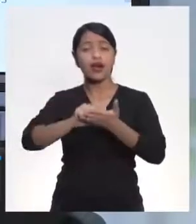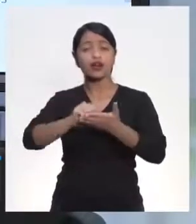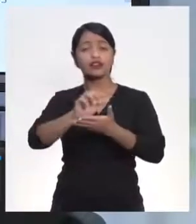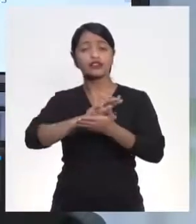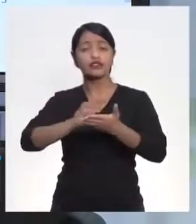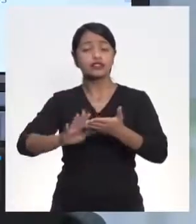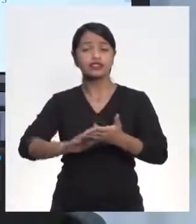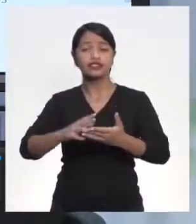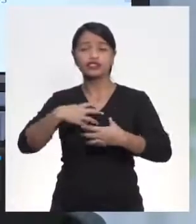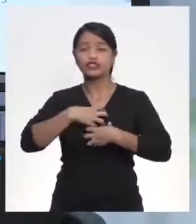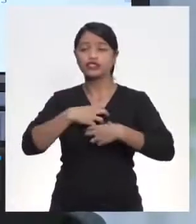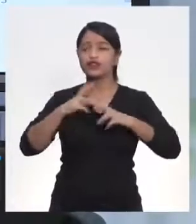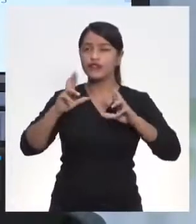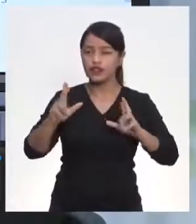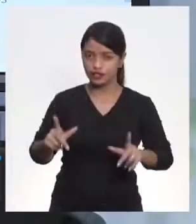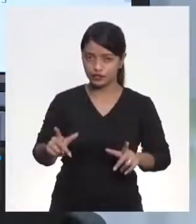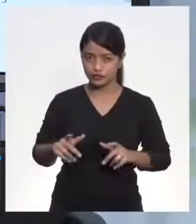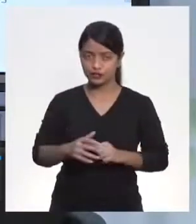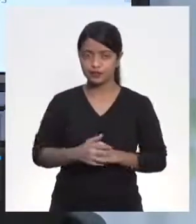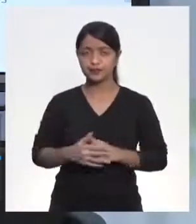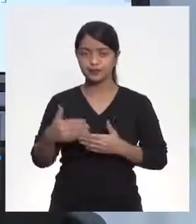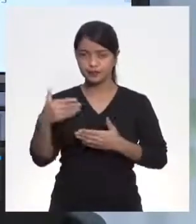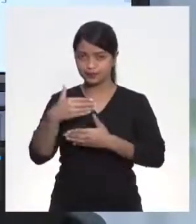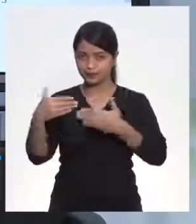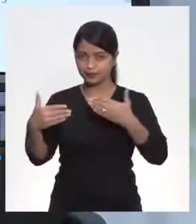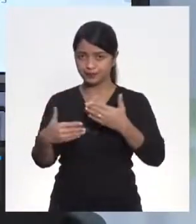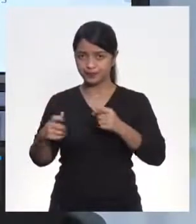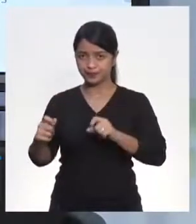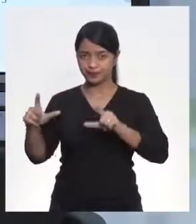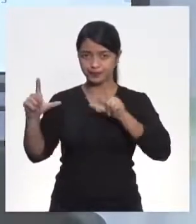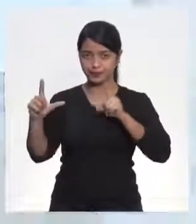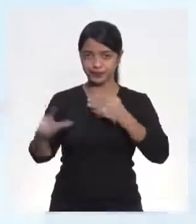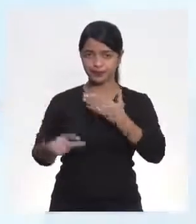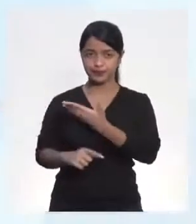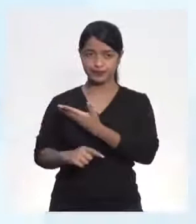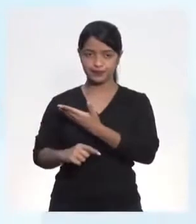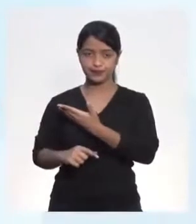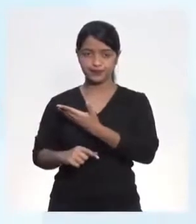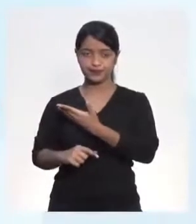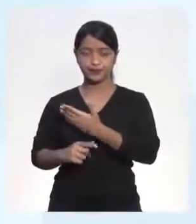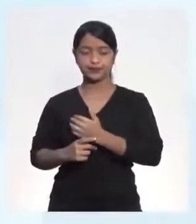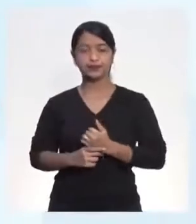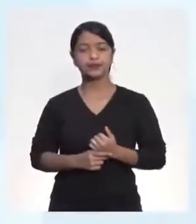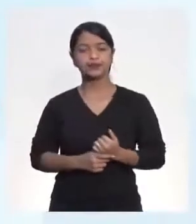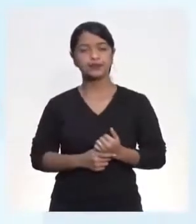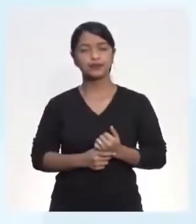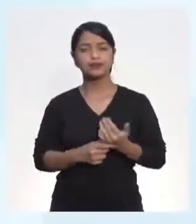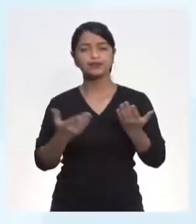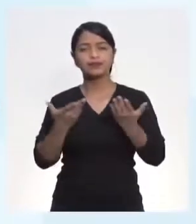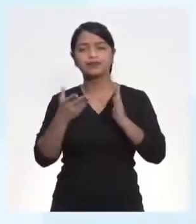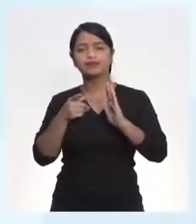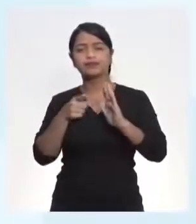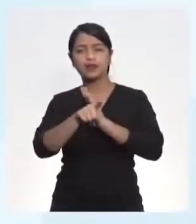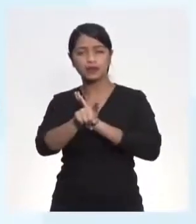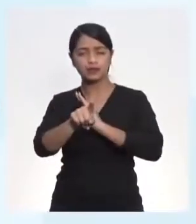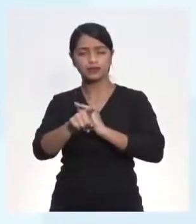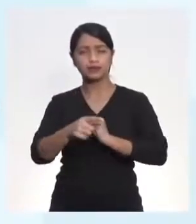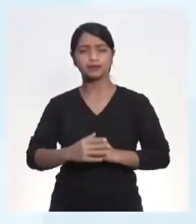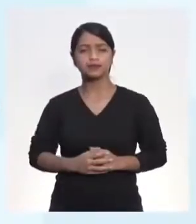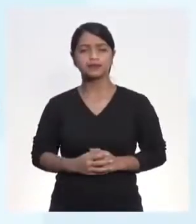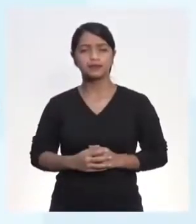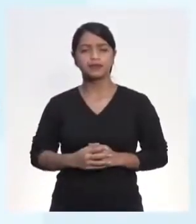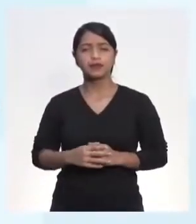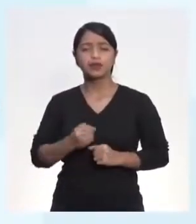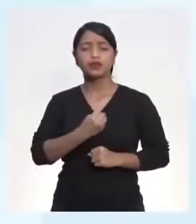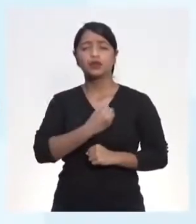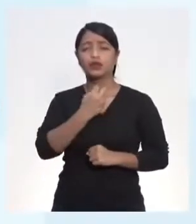que vocês viram ontem. Pode colocar na tela para eles, diretor? Essa atividade aí, então, eu quero, então, quais são os